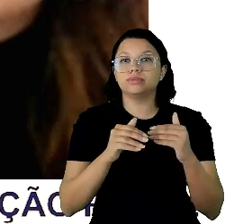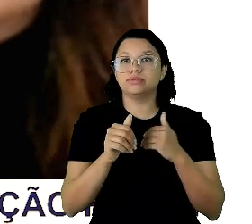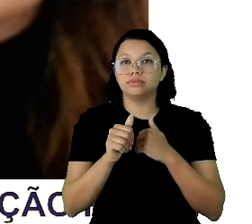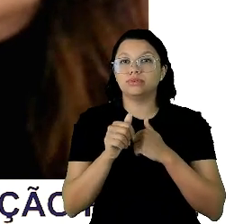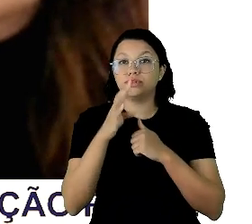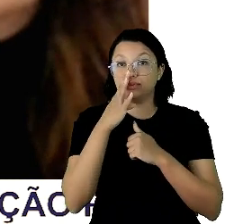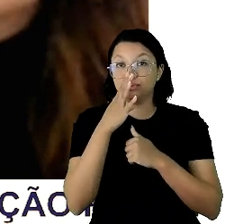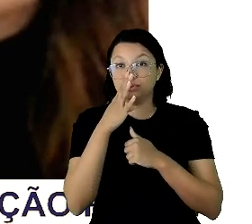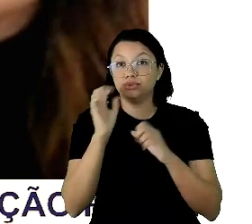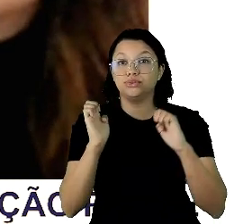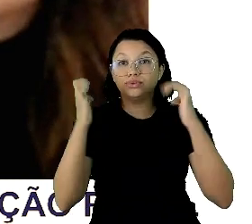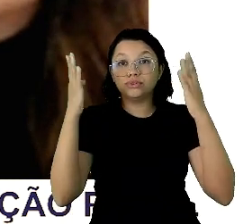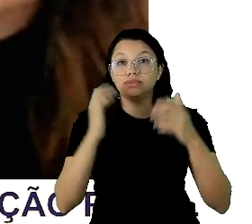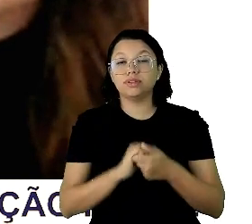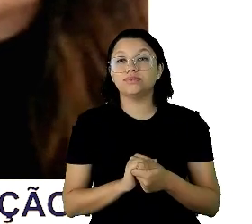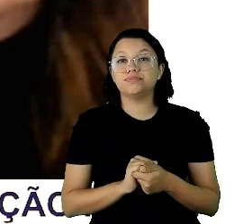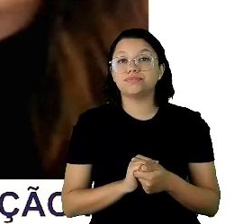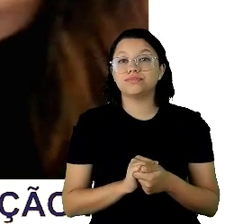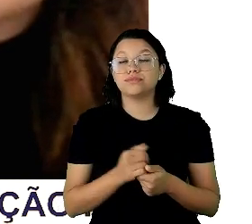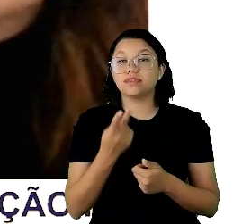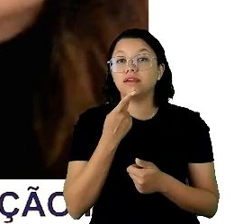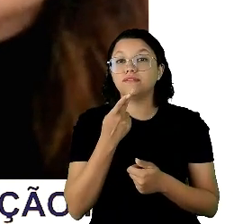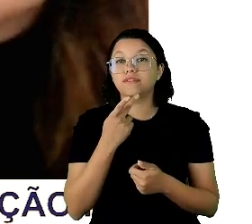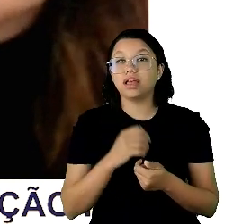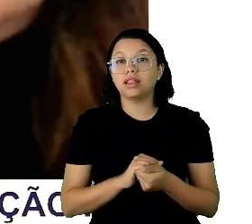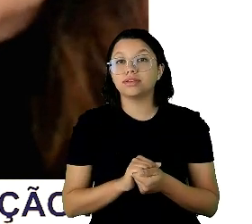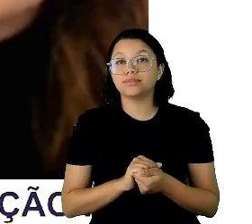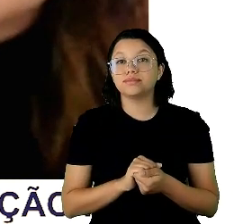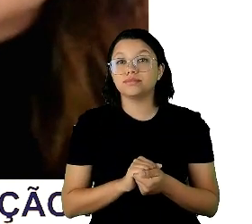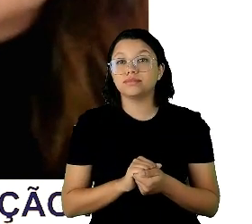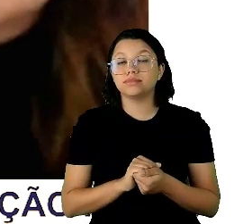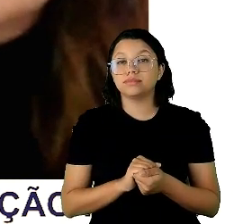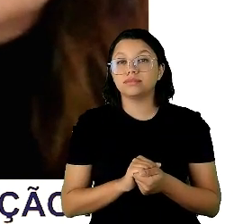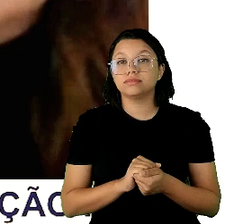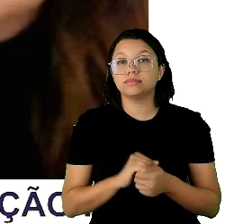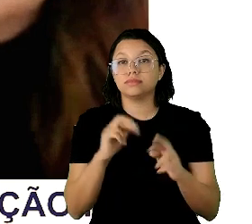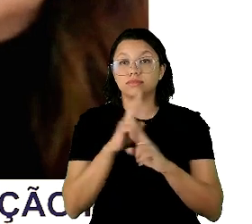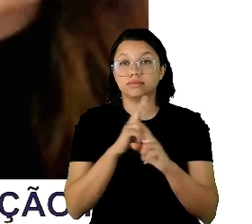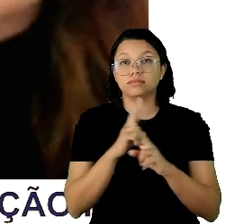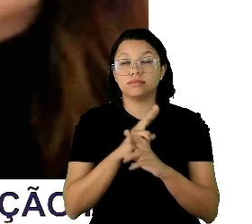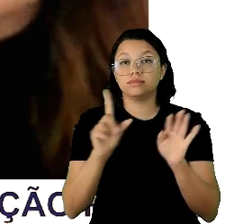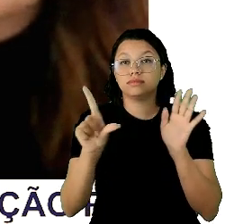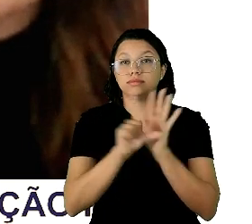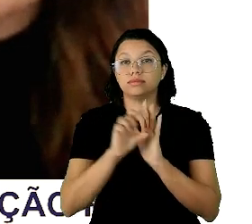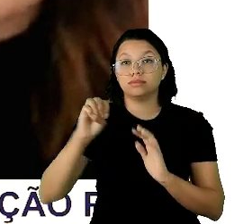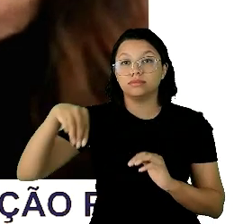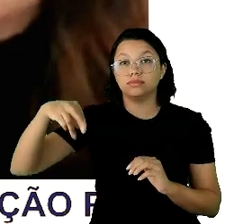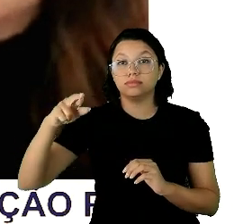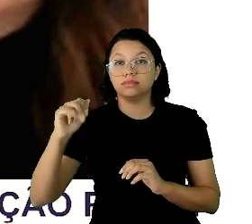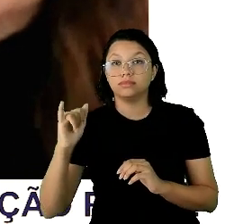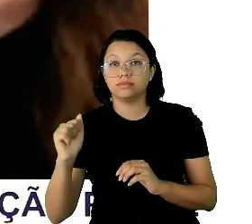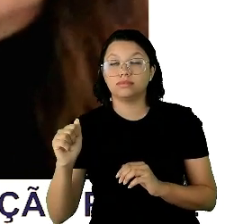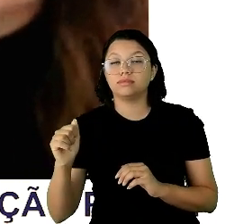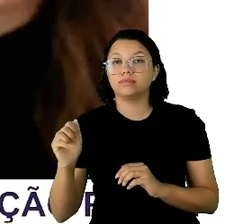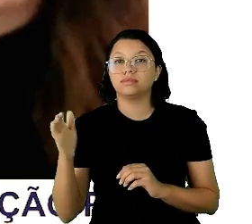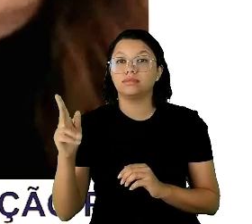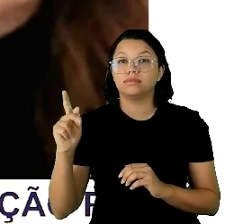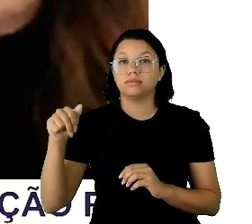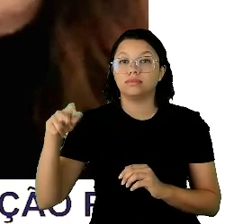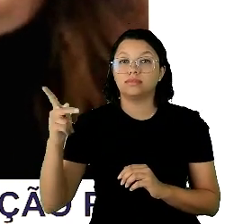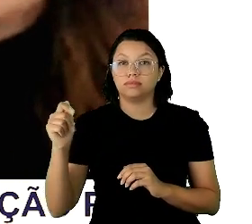fala que no caso da Lei Maria da Penha, há previsão para oficinas instrutivas